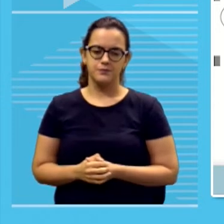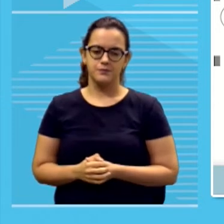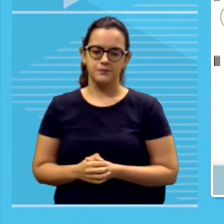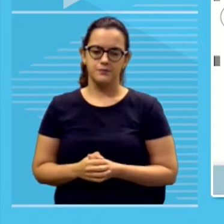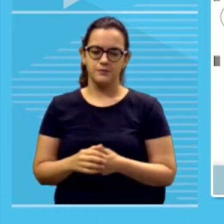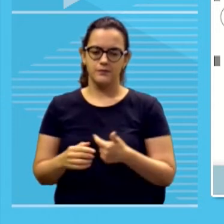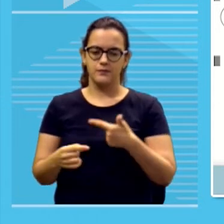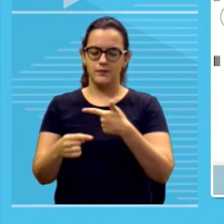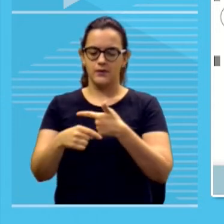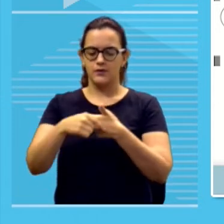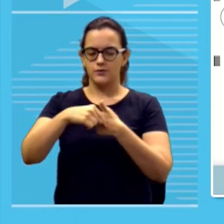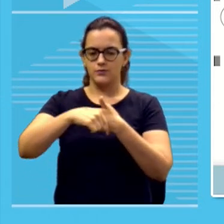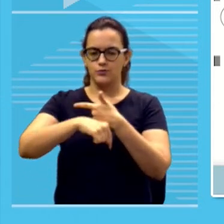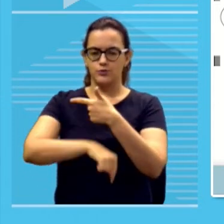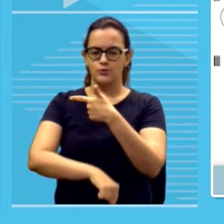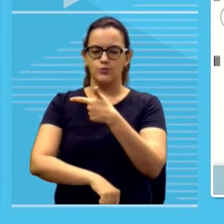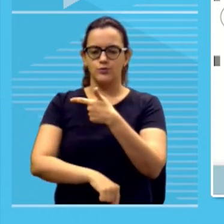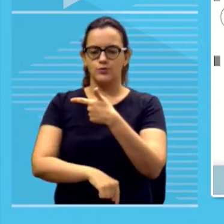lá embaixo